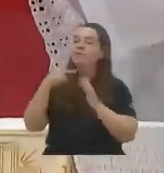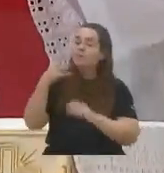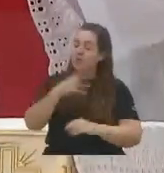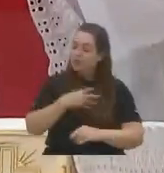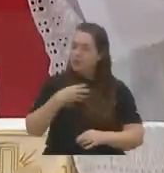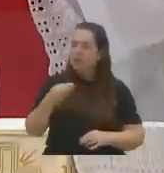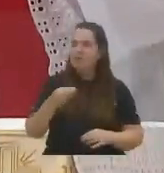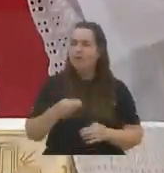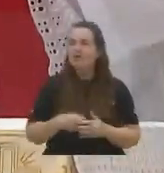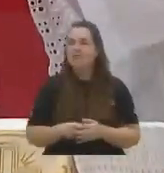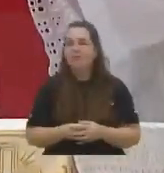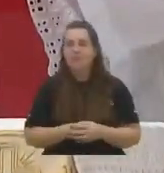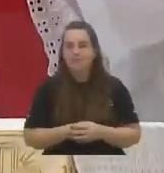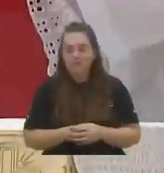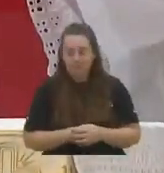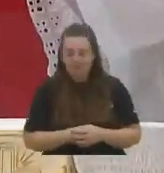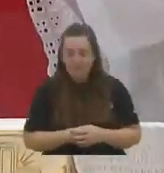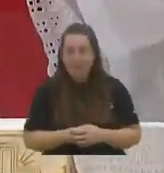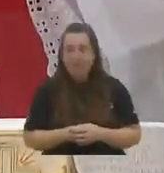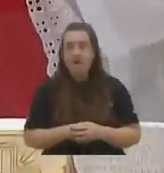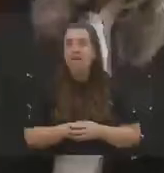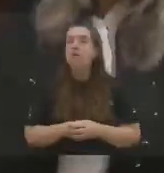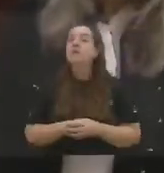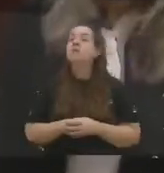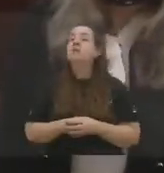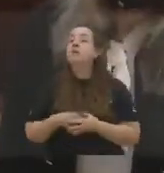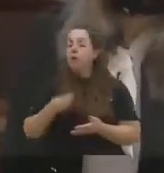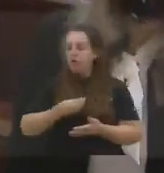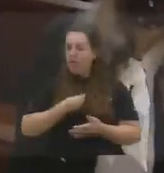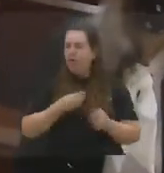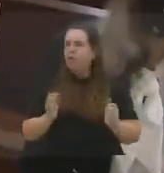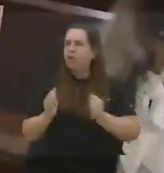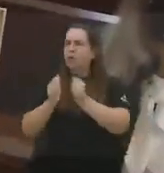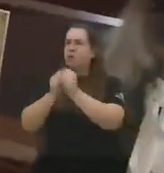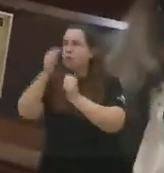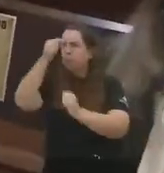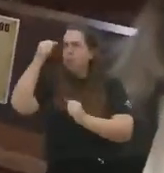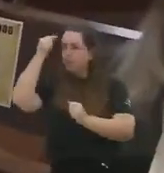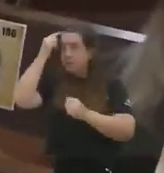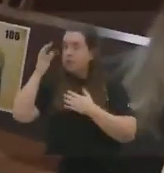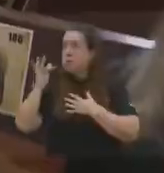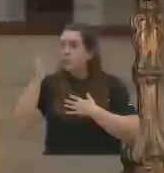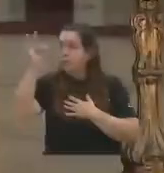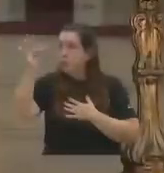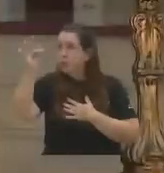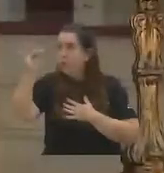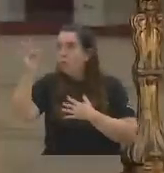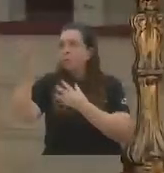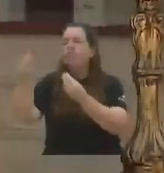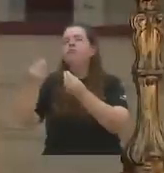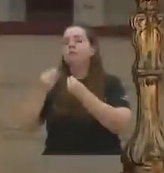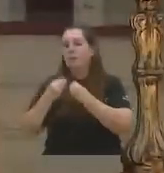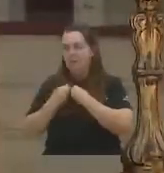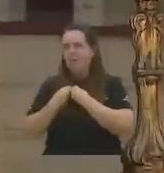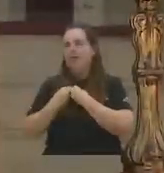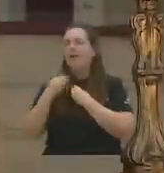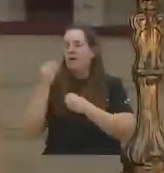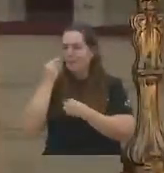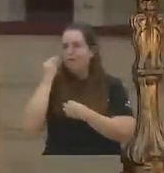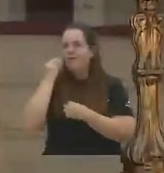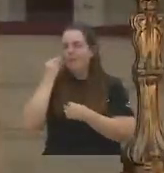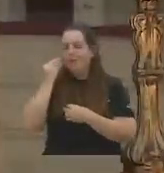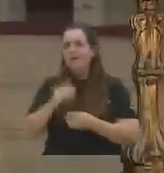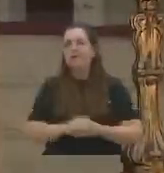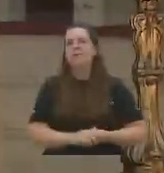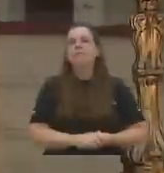glorificarmos por Jesus Cristo, vosso Filho. Concedei-nos o convívio dos eleitos. Por